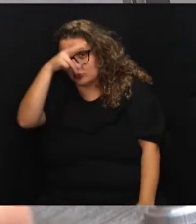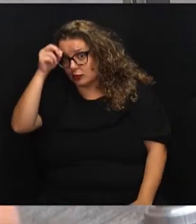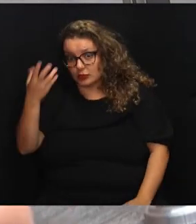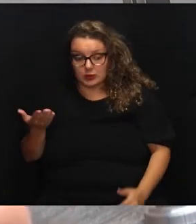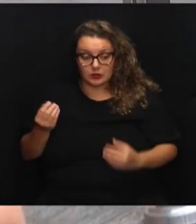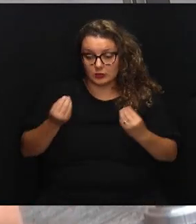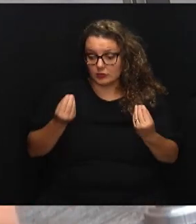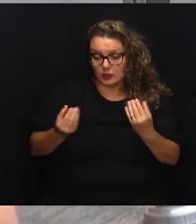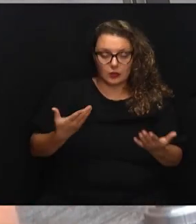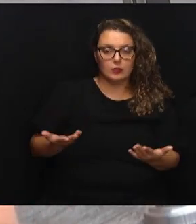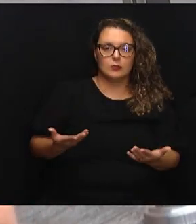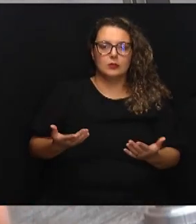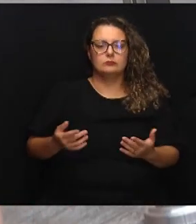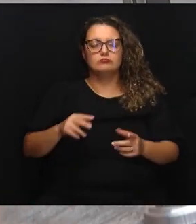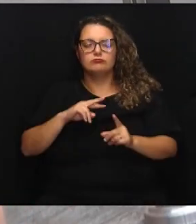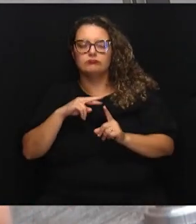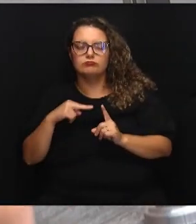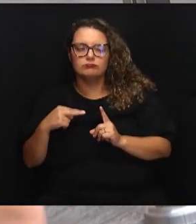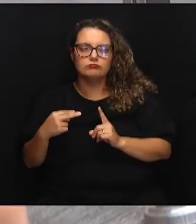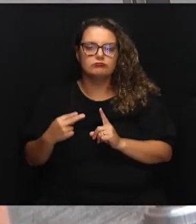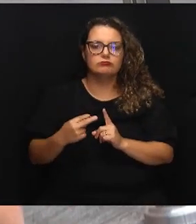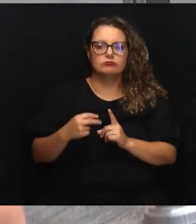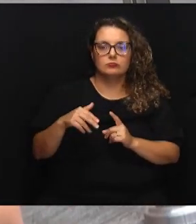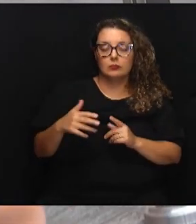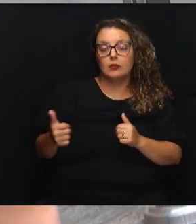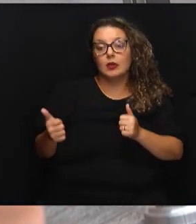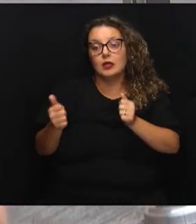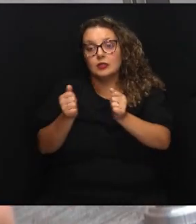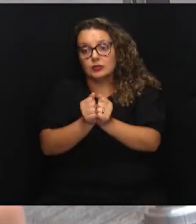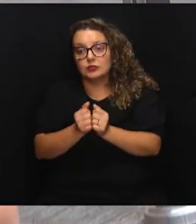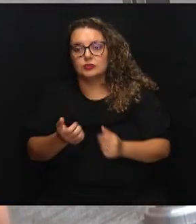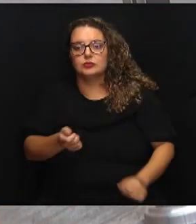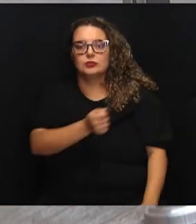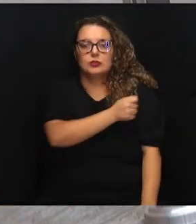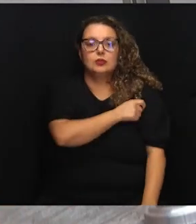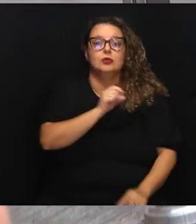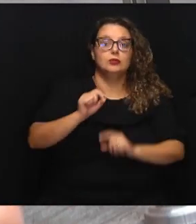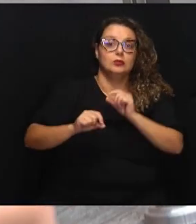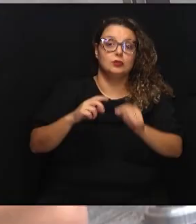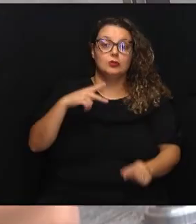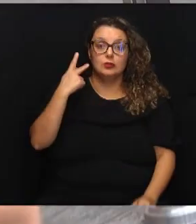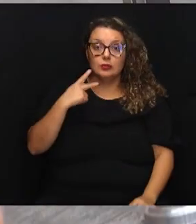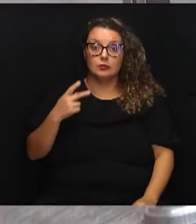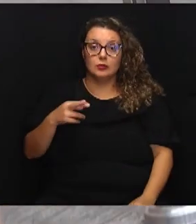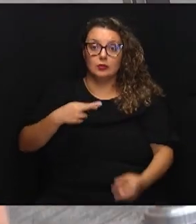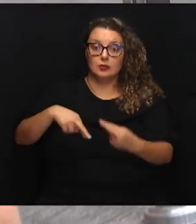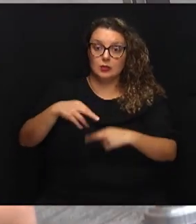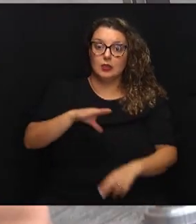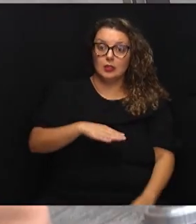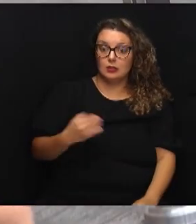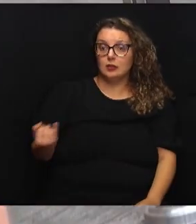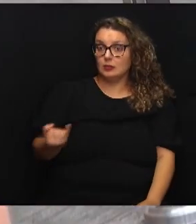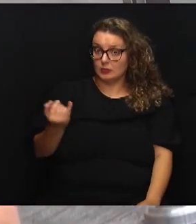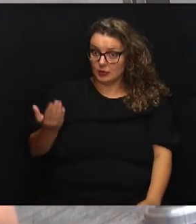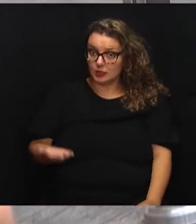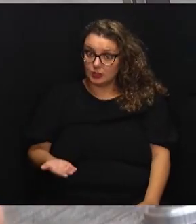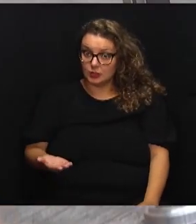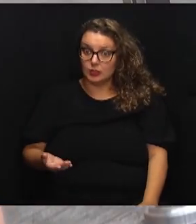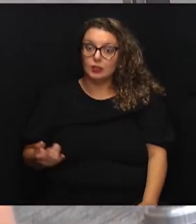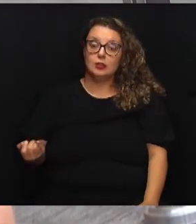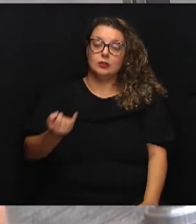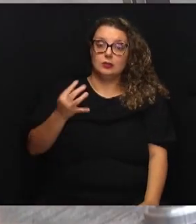panorama mais próximo desses alunos do que é a política a nível municipal, a importância dela, a importância